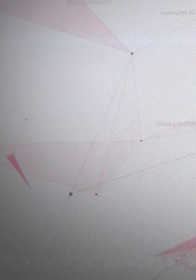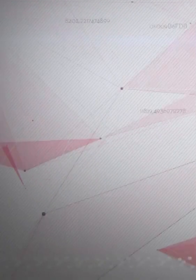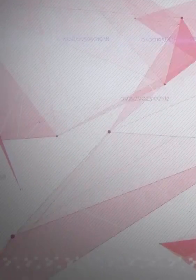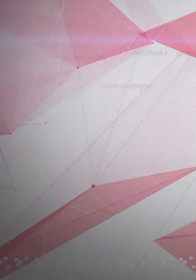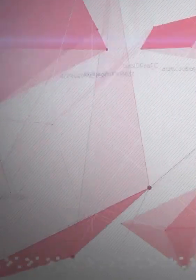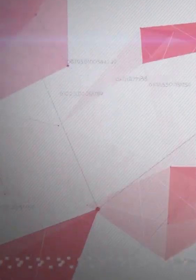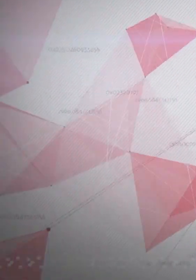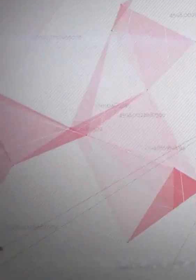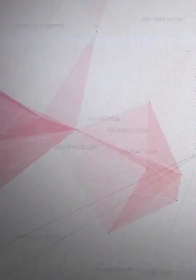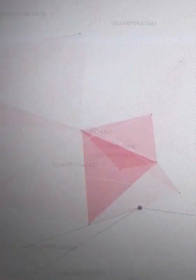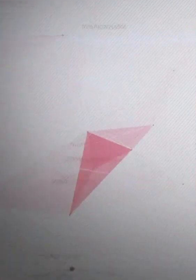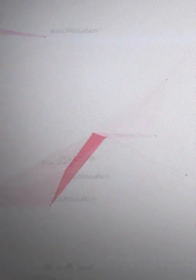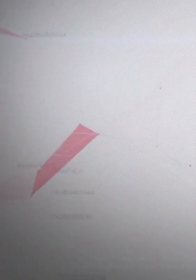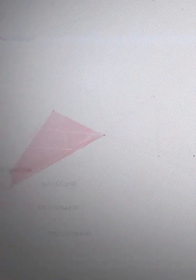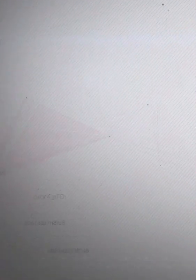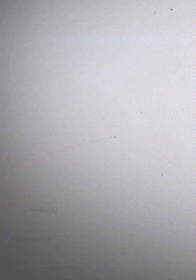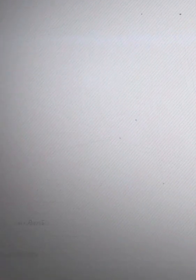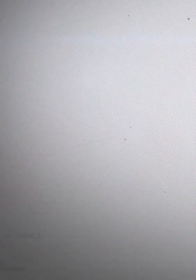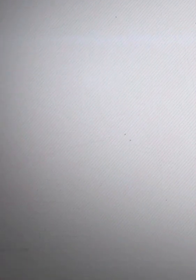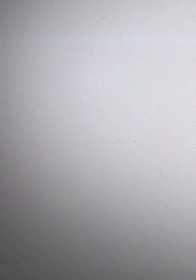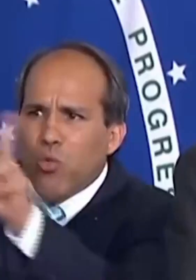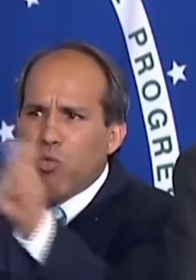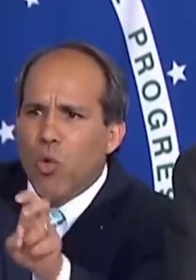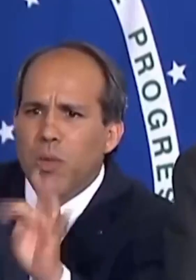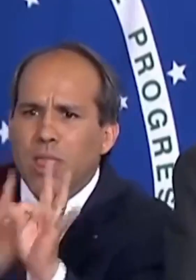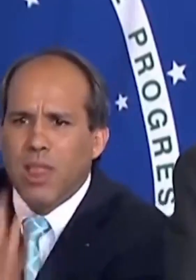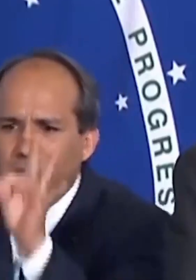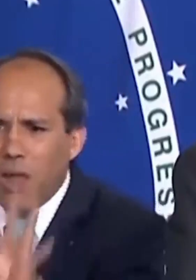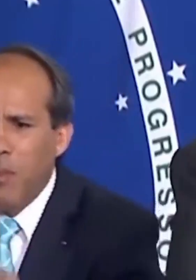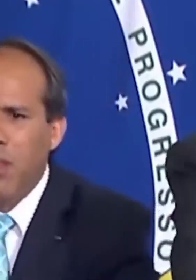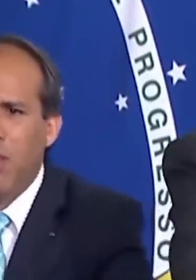Blumenau, o outro que atirou, né?